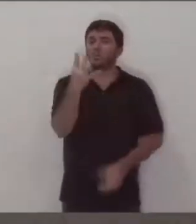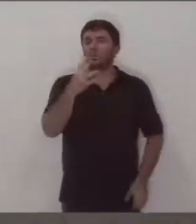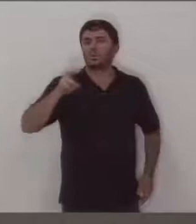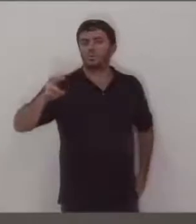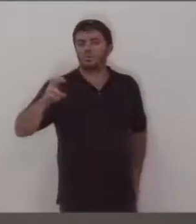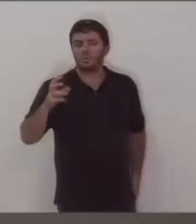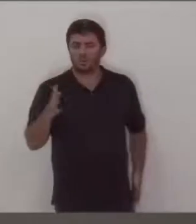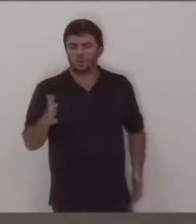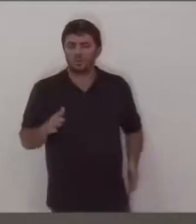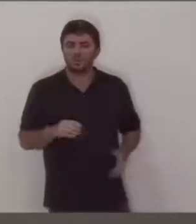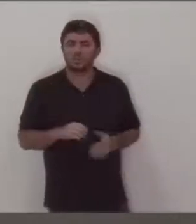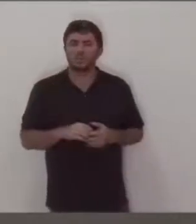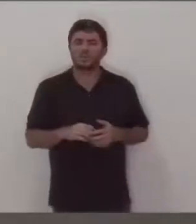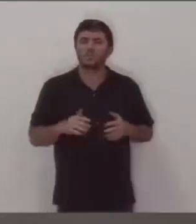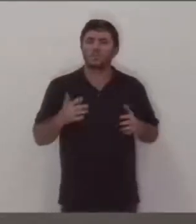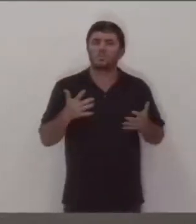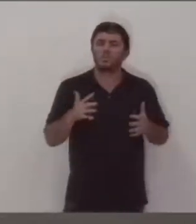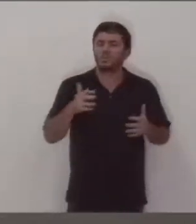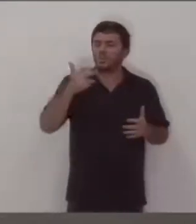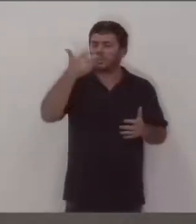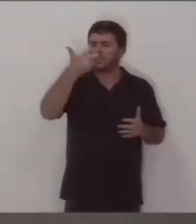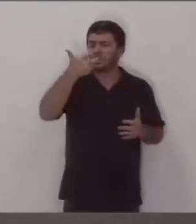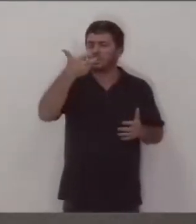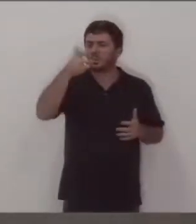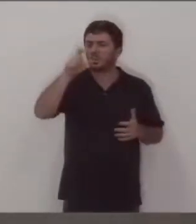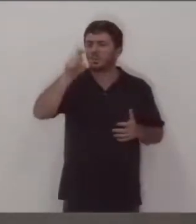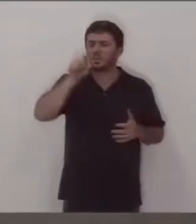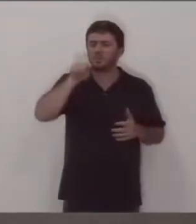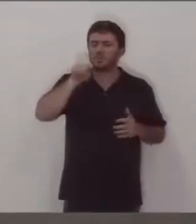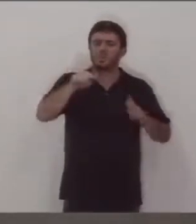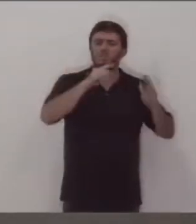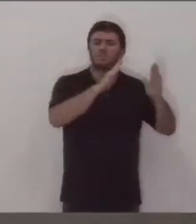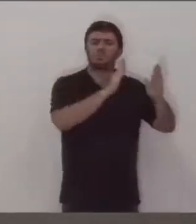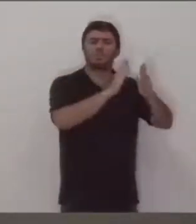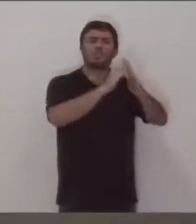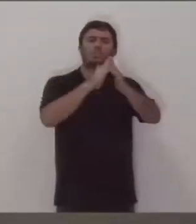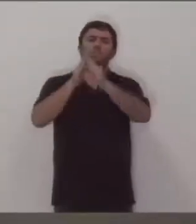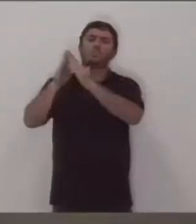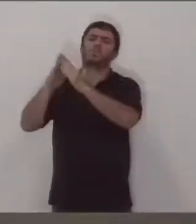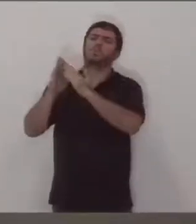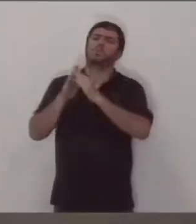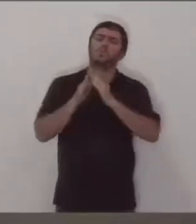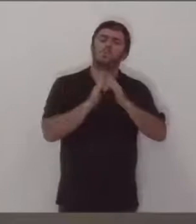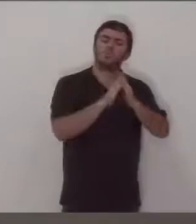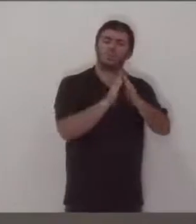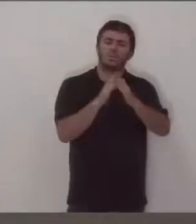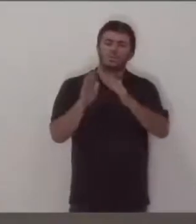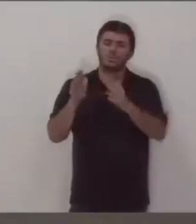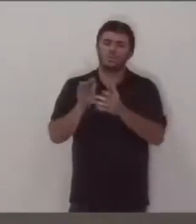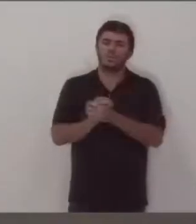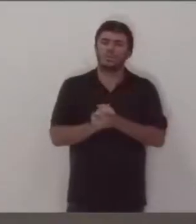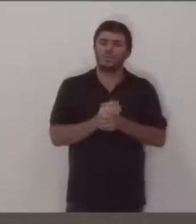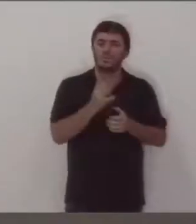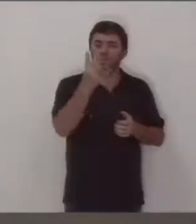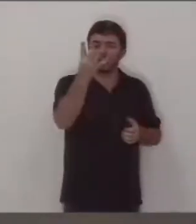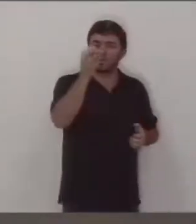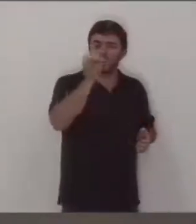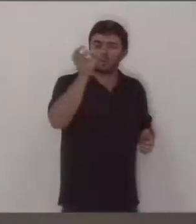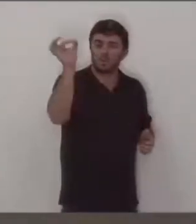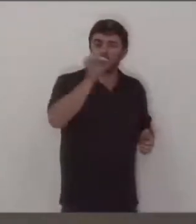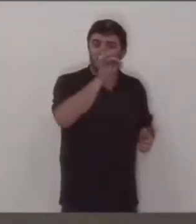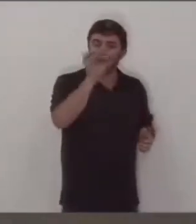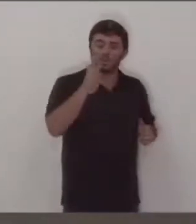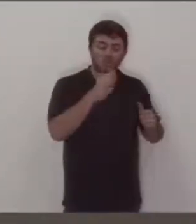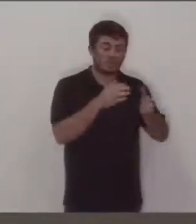dá 15 mil residências. 40%, a gente pode calcular aí 6 mil residências com possibilidade de faltar água, hein?